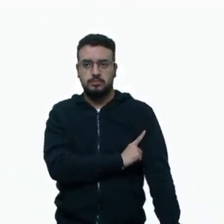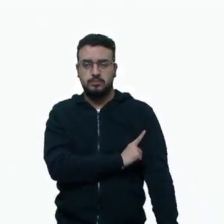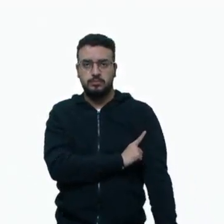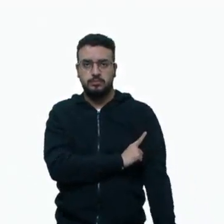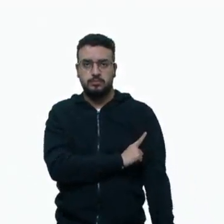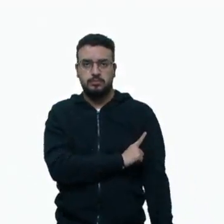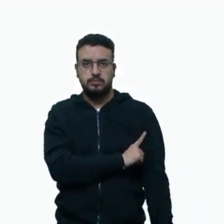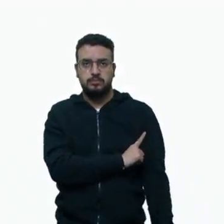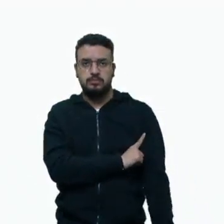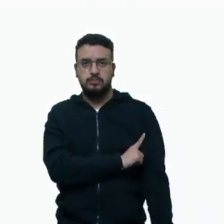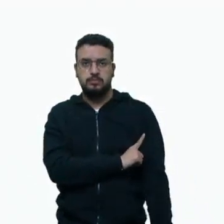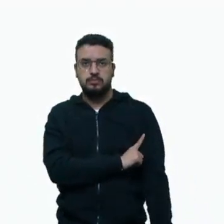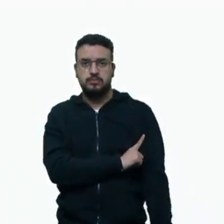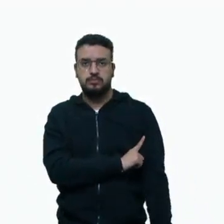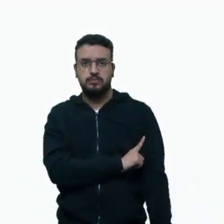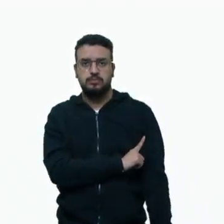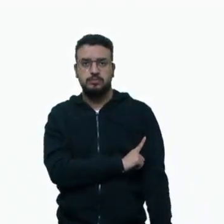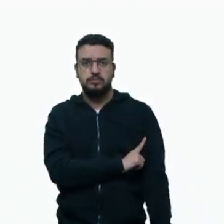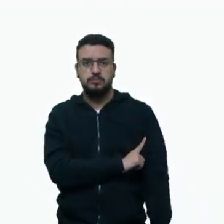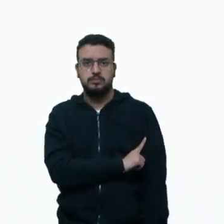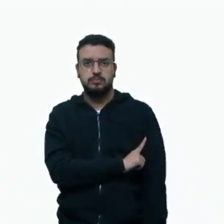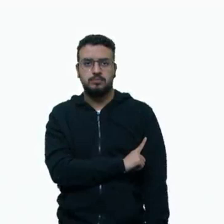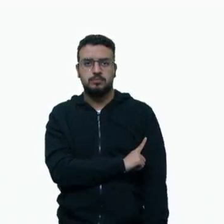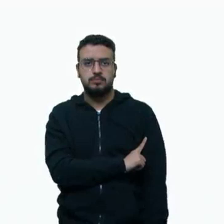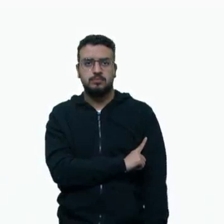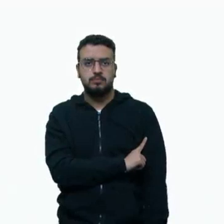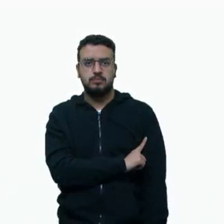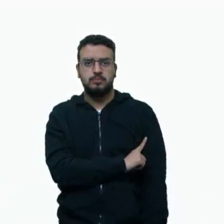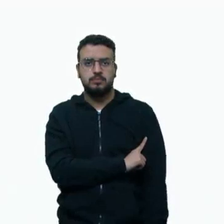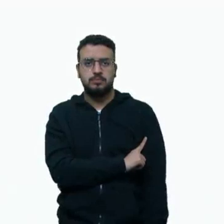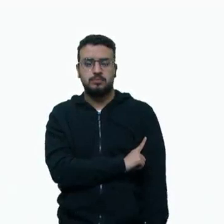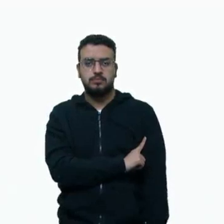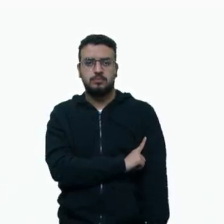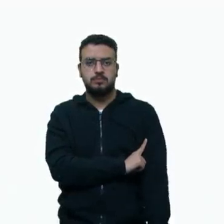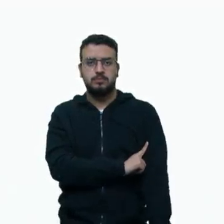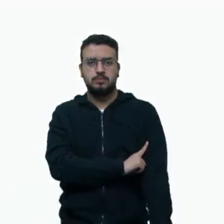dela eu vou para braquial,